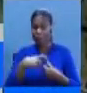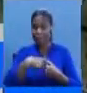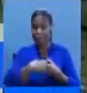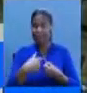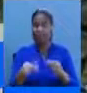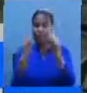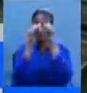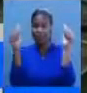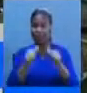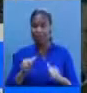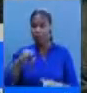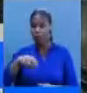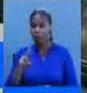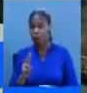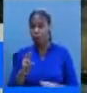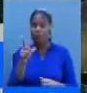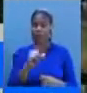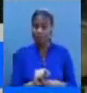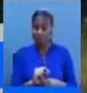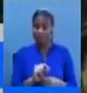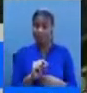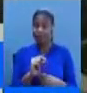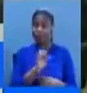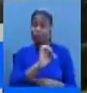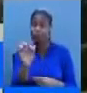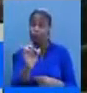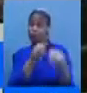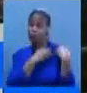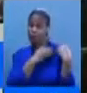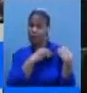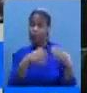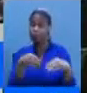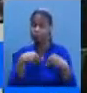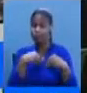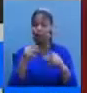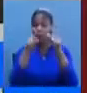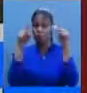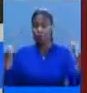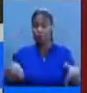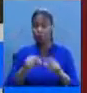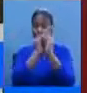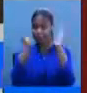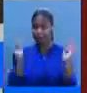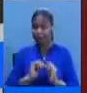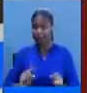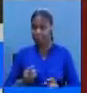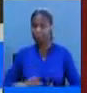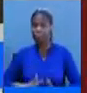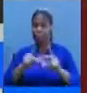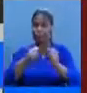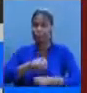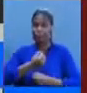com o sistema da ONU e ainda das suas responsabilidades assumidas no quadro internacional para o